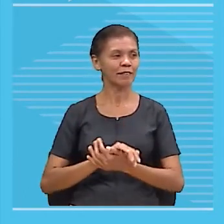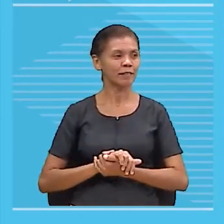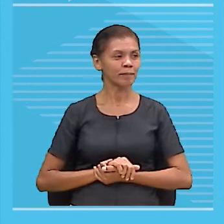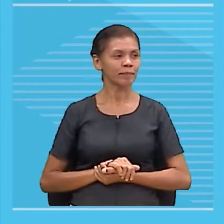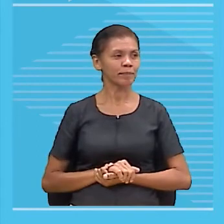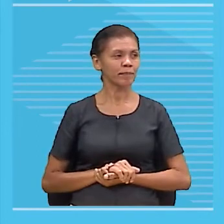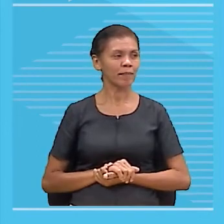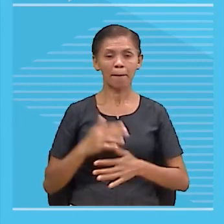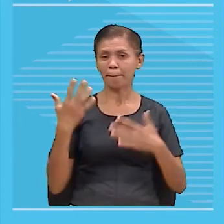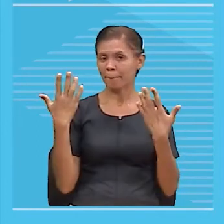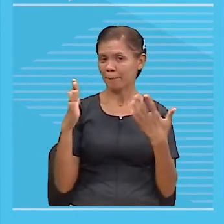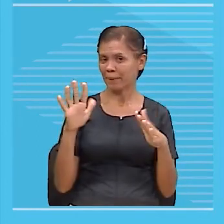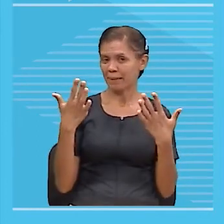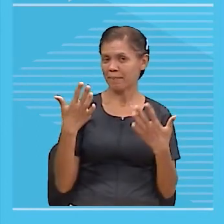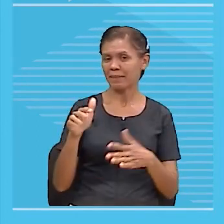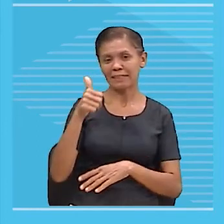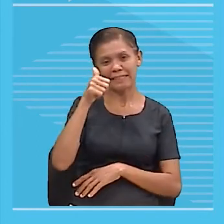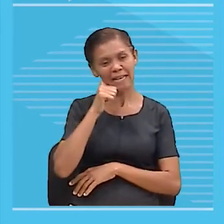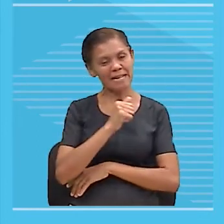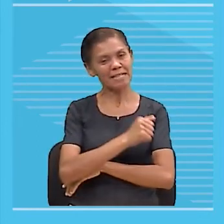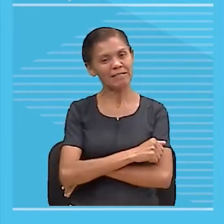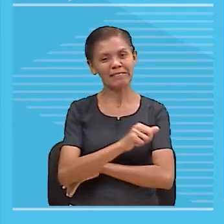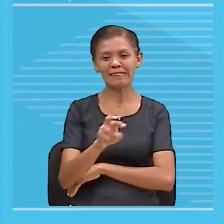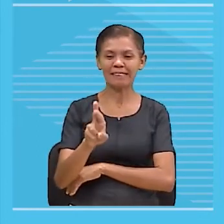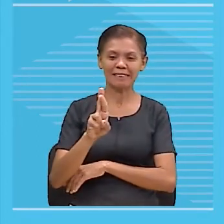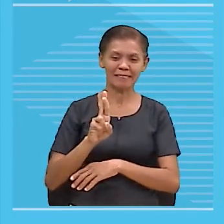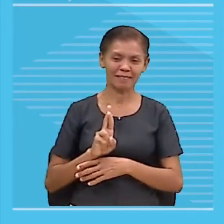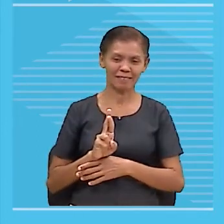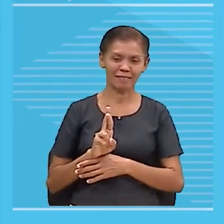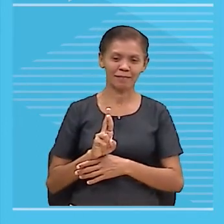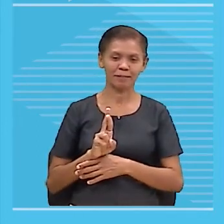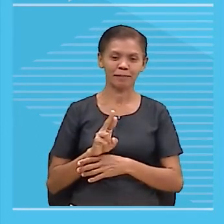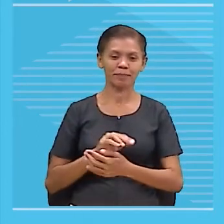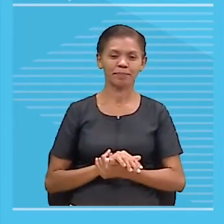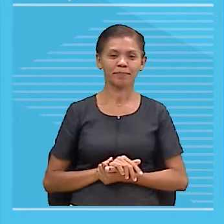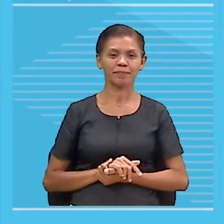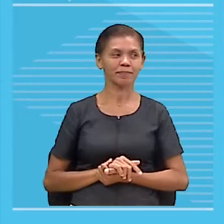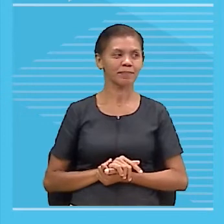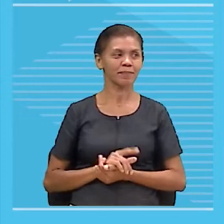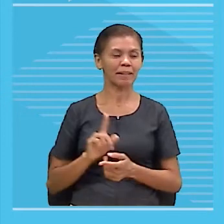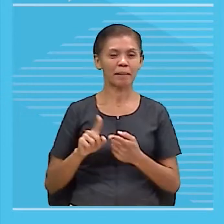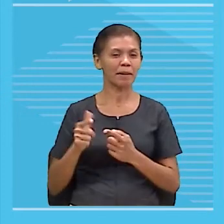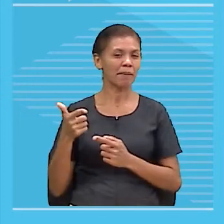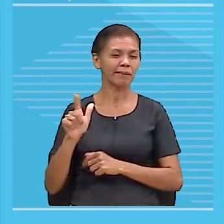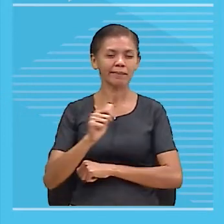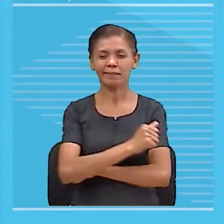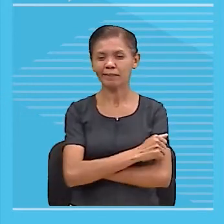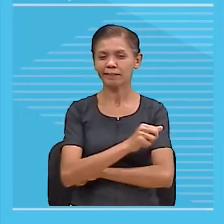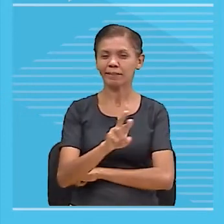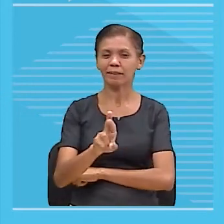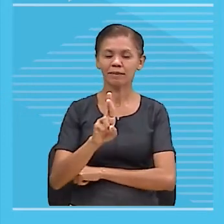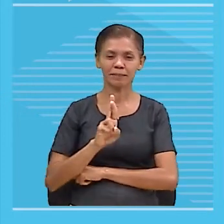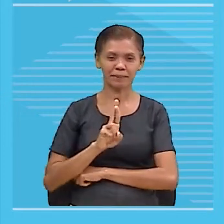né? Parabéns à Adriana que tinha respondido. Galerinha que conseguiu achar aí o gabarito letra E.